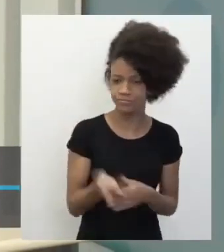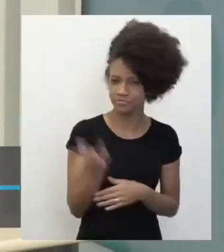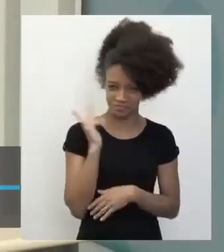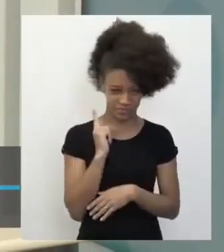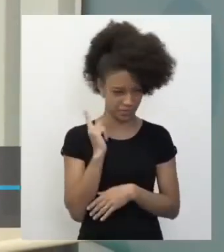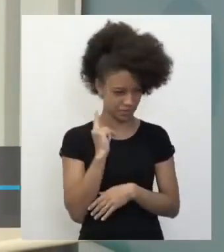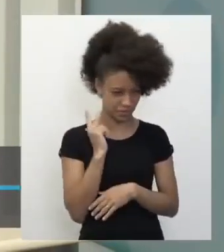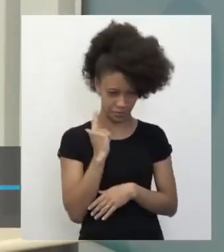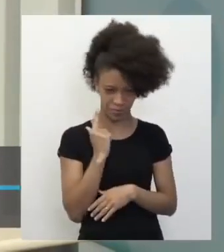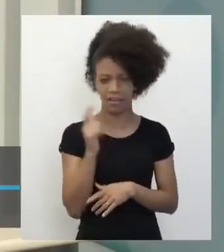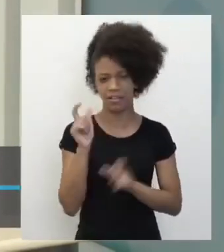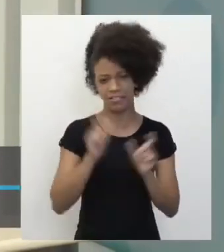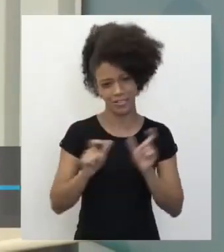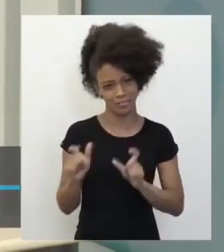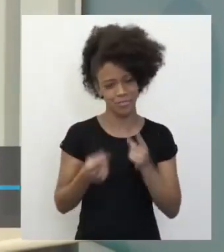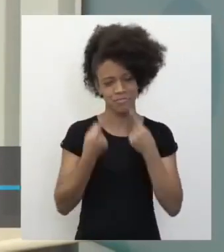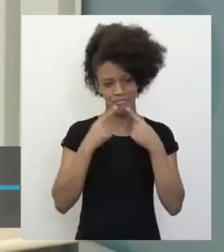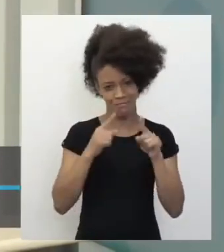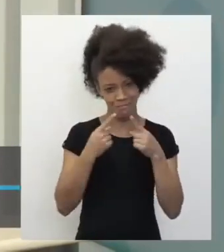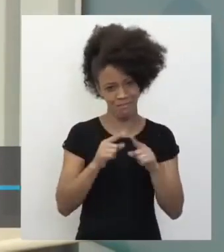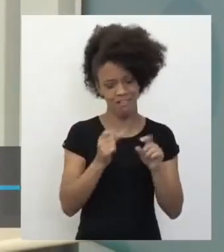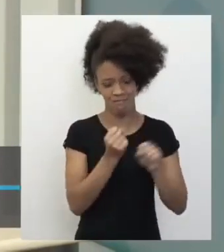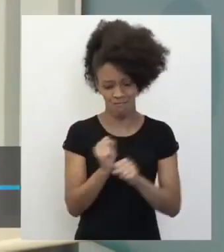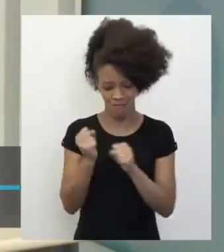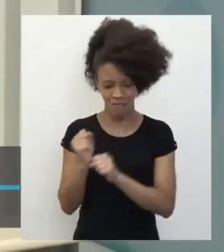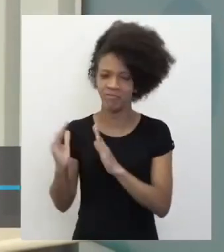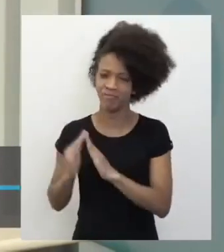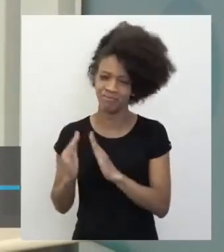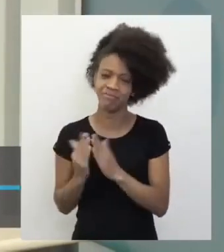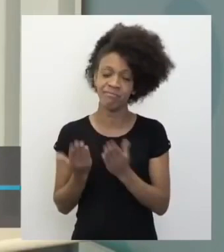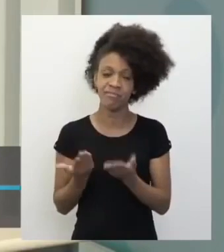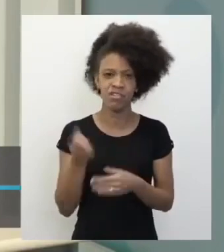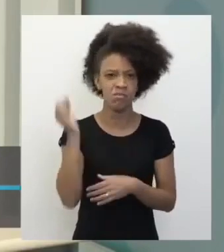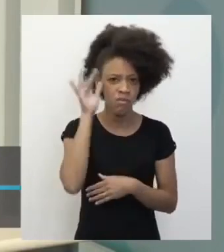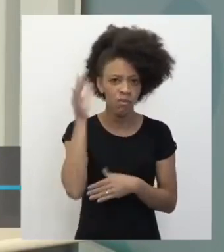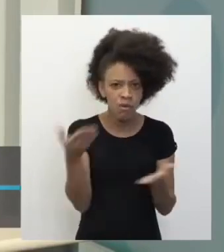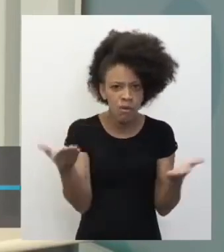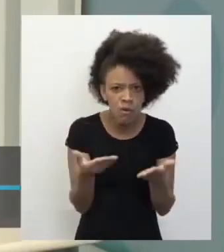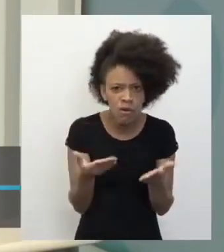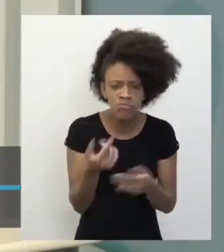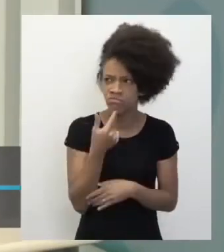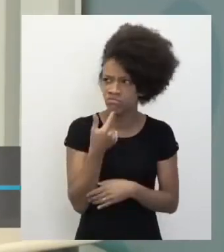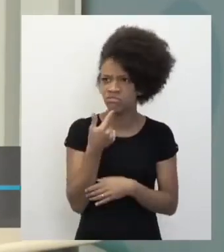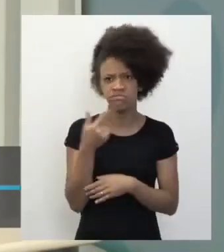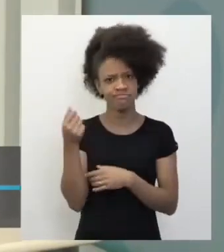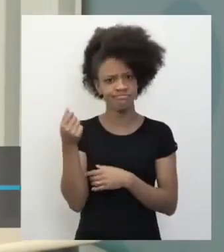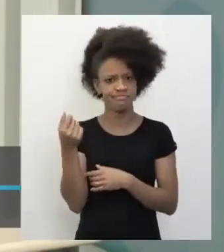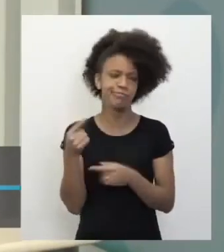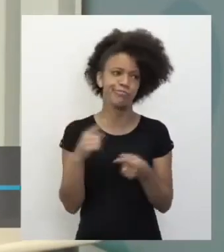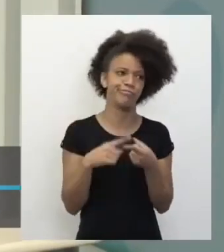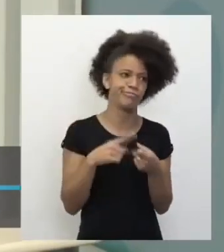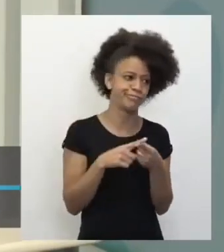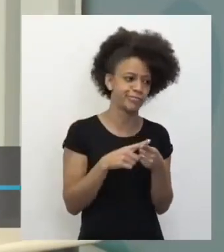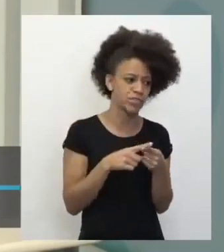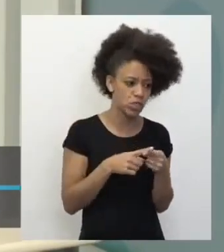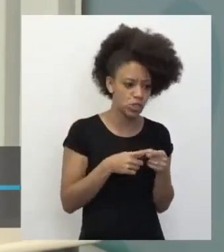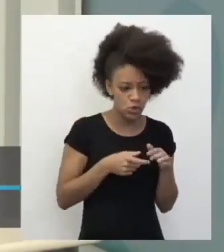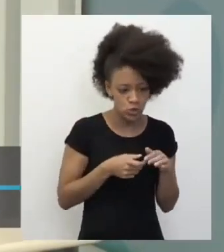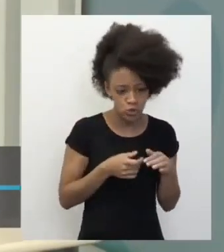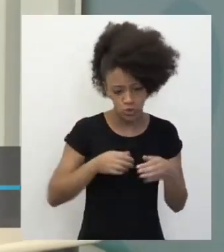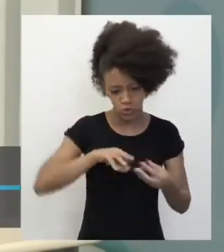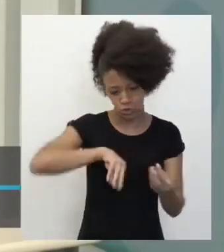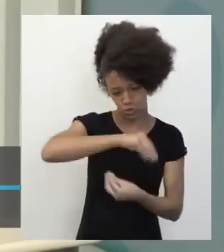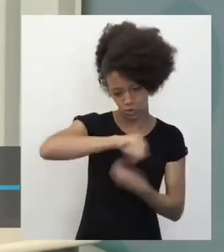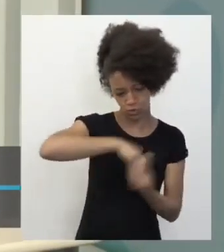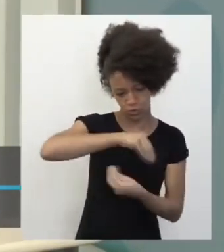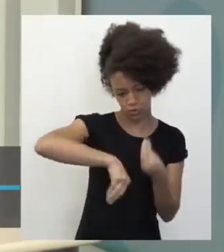as pessoas reclamarem do serviço doméstico, né? E imaginem, numa época, hoje as pessoas reclamam e tem aspirador de pó, tem lavadora, tem